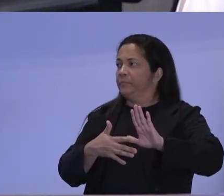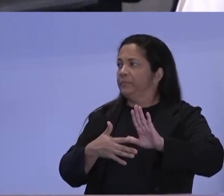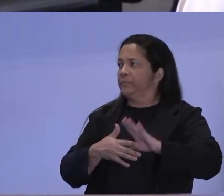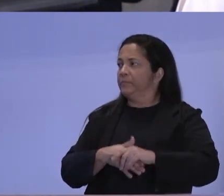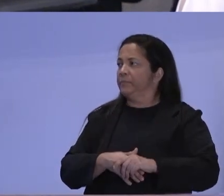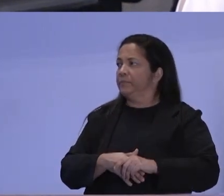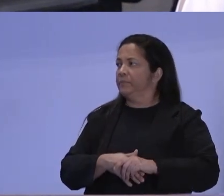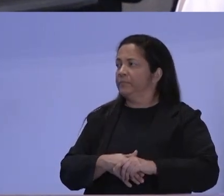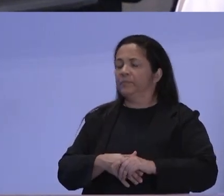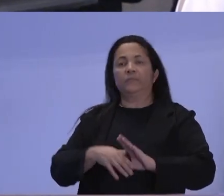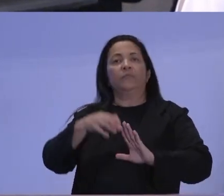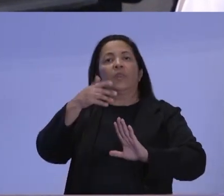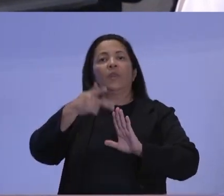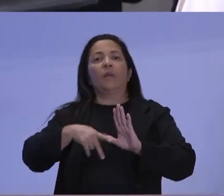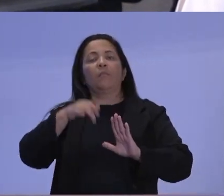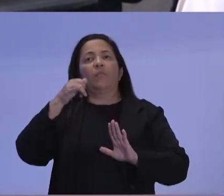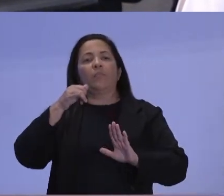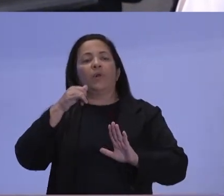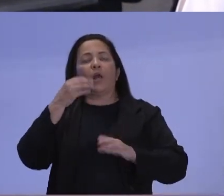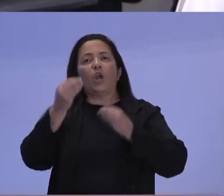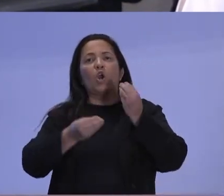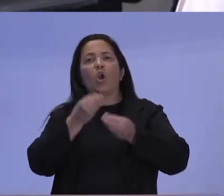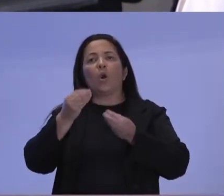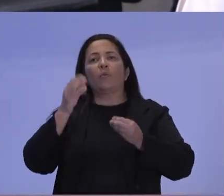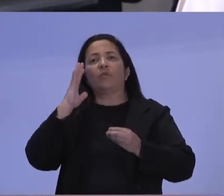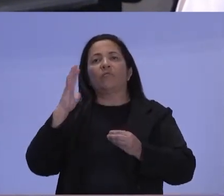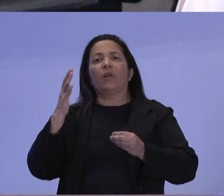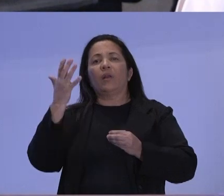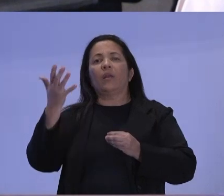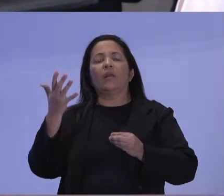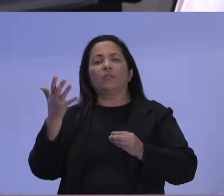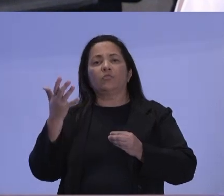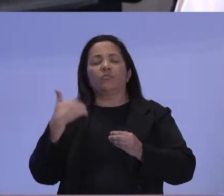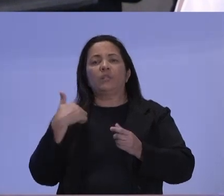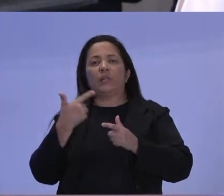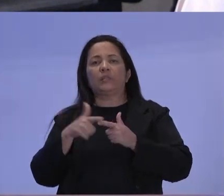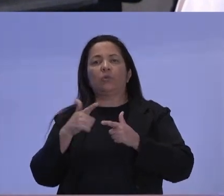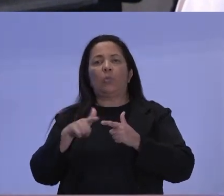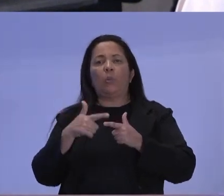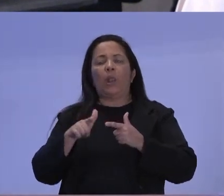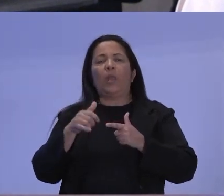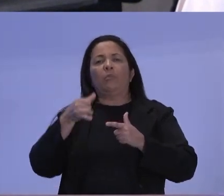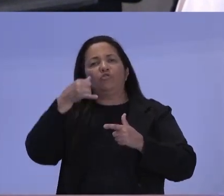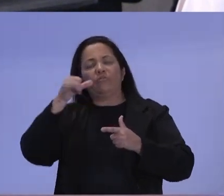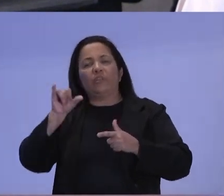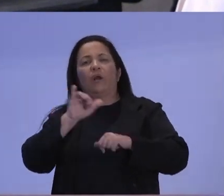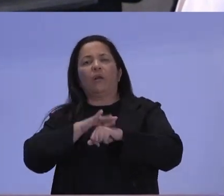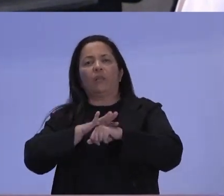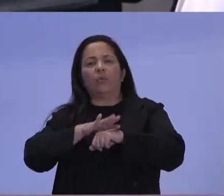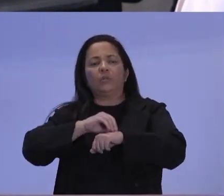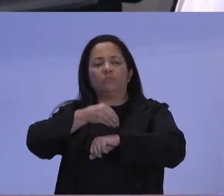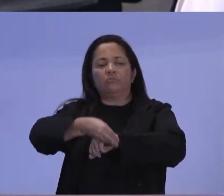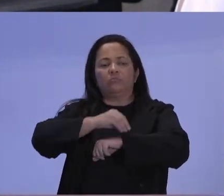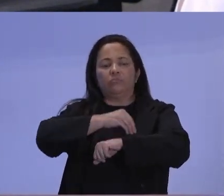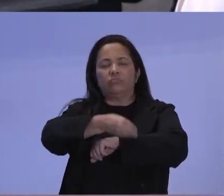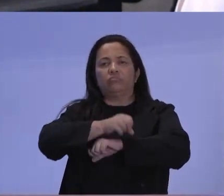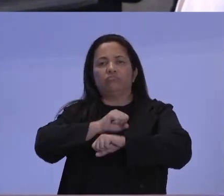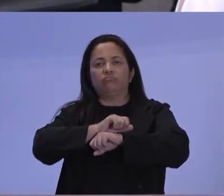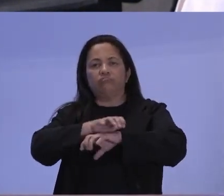para o combate à hanseníase, né? Então, isso a gente sabe que é uma destinação de recurso de muito difícil execução, porque ela vai